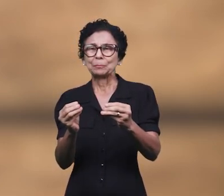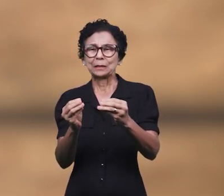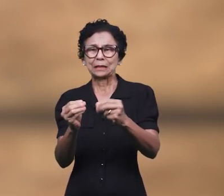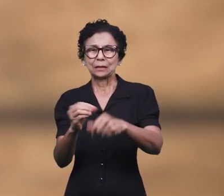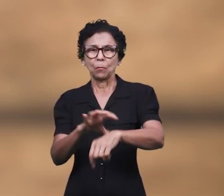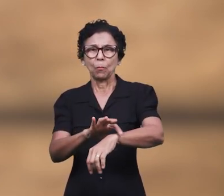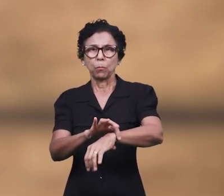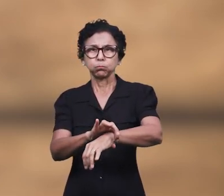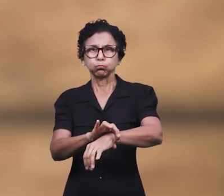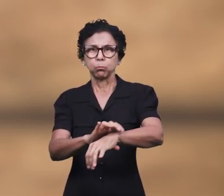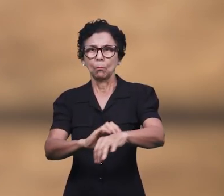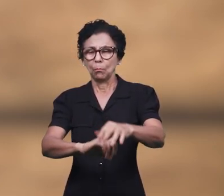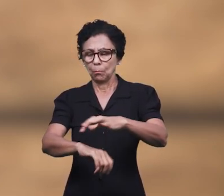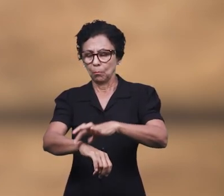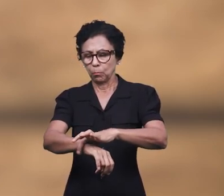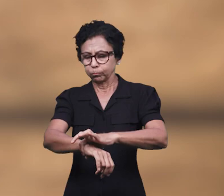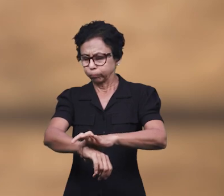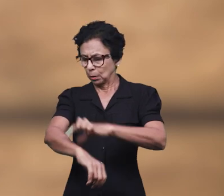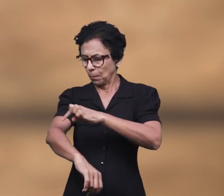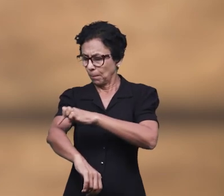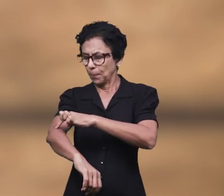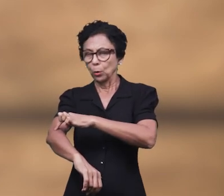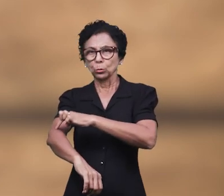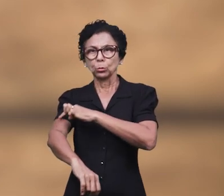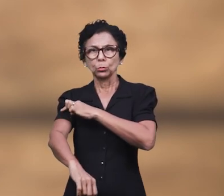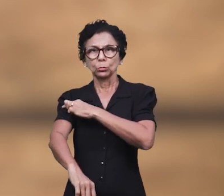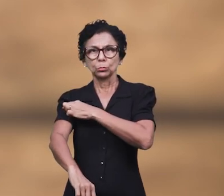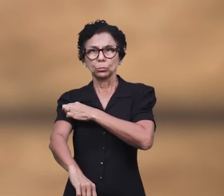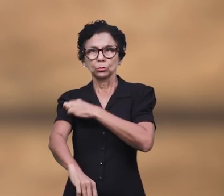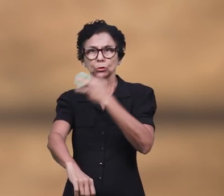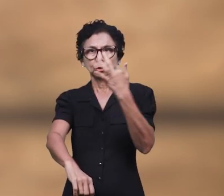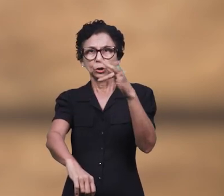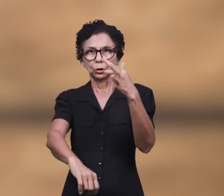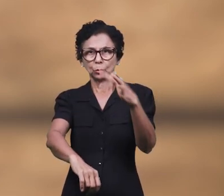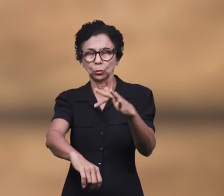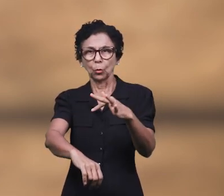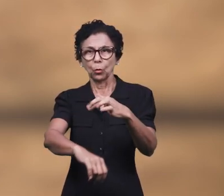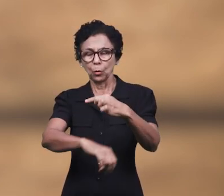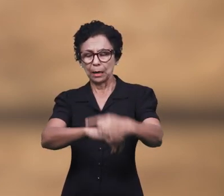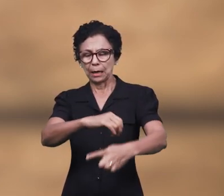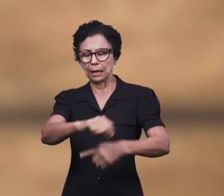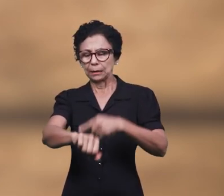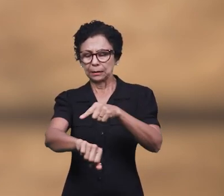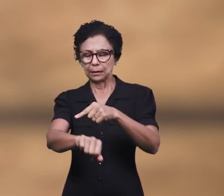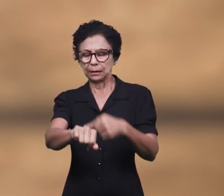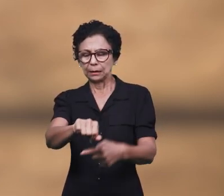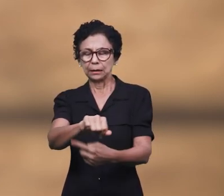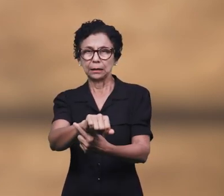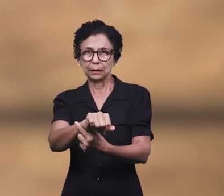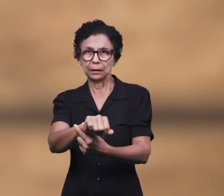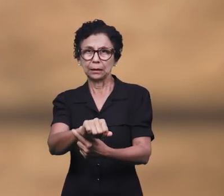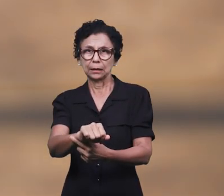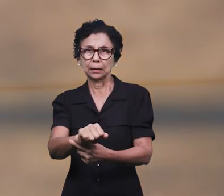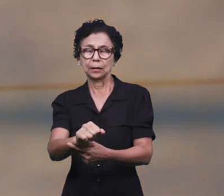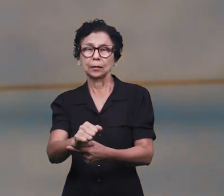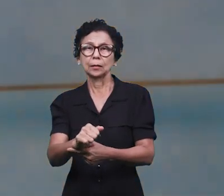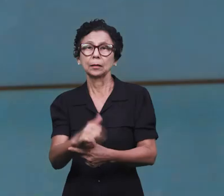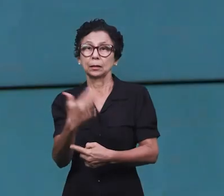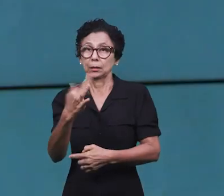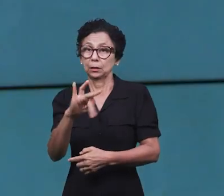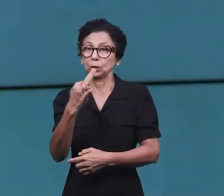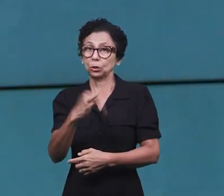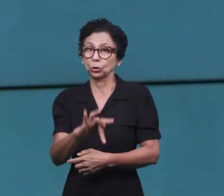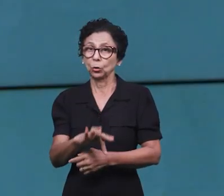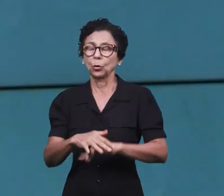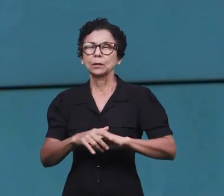ela pode aparecer pela contração da musculatura ao redor, né, e em resposta à dor. A alteração